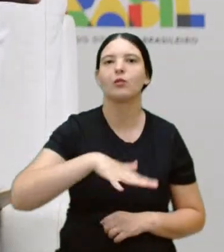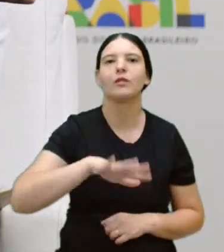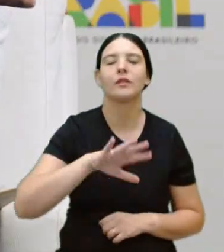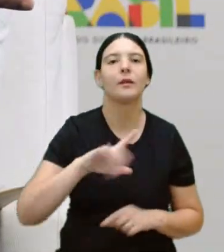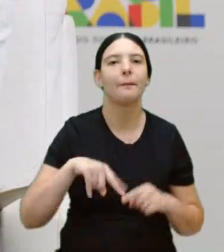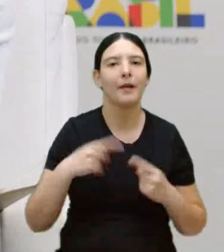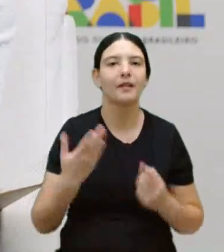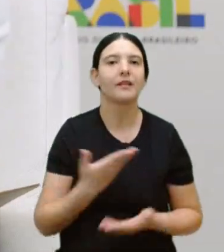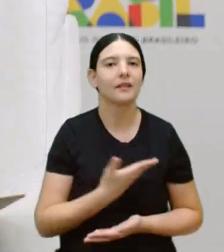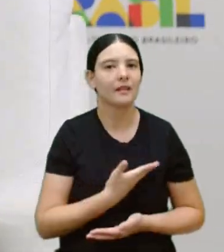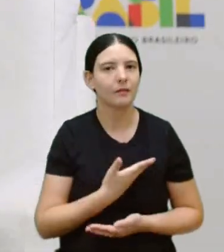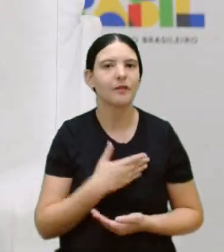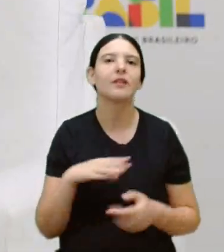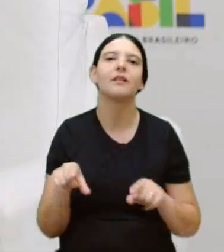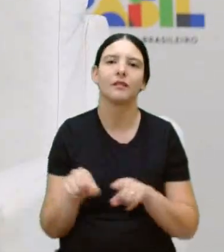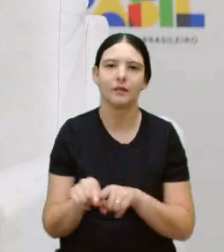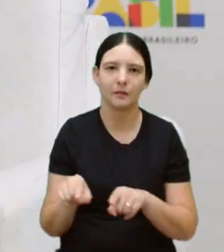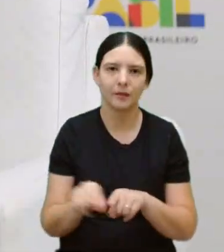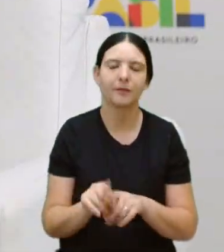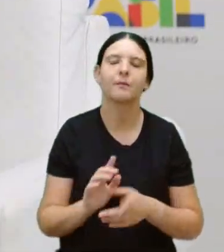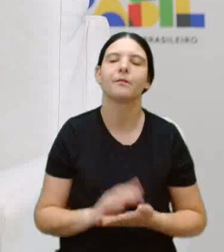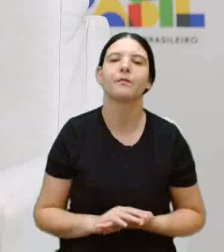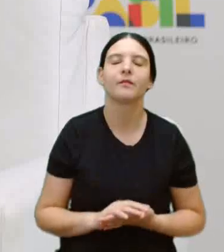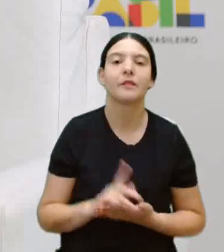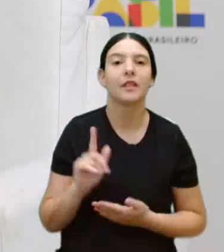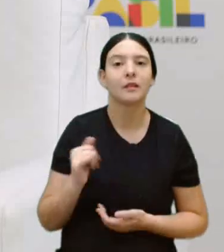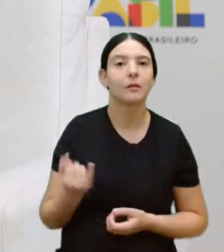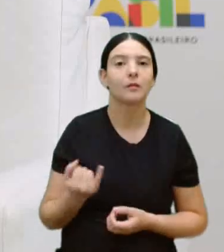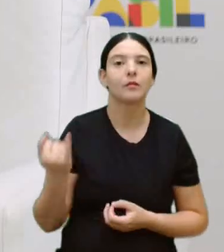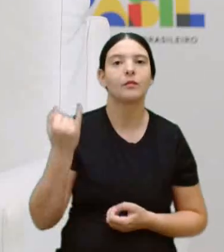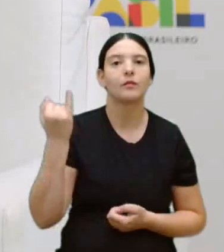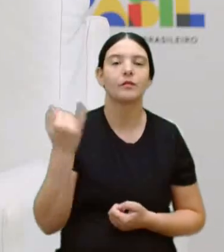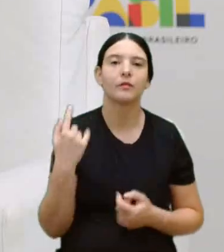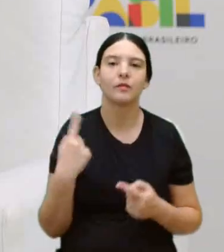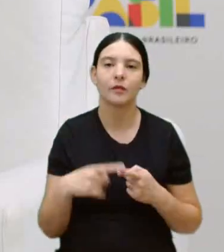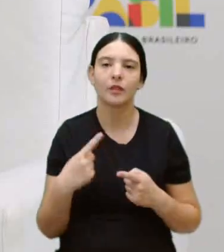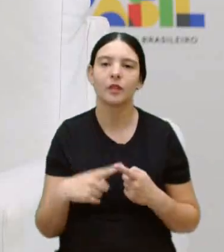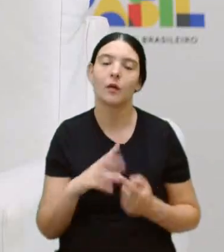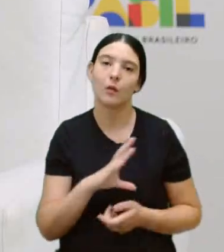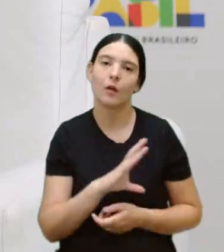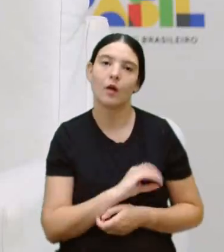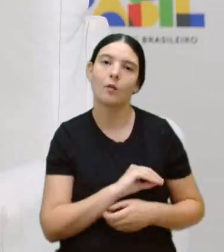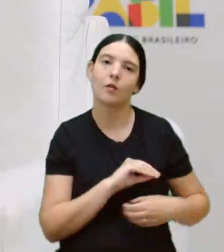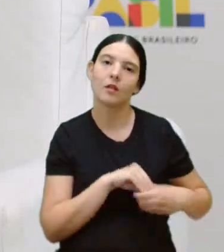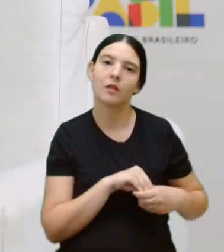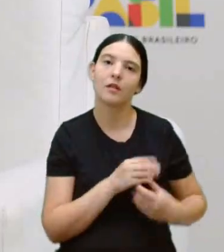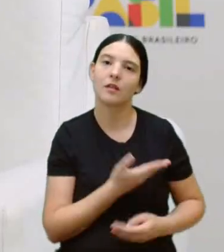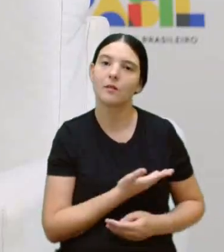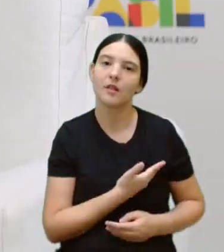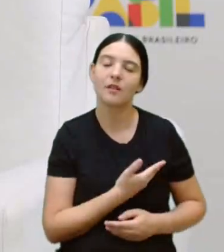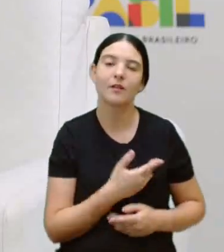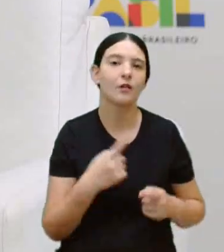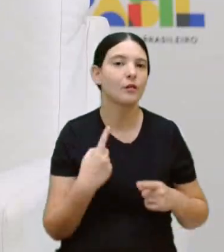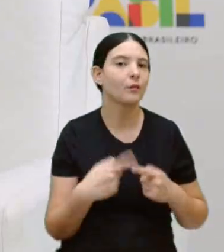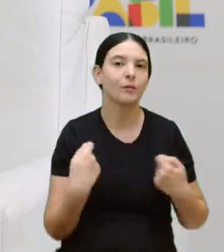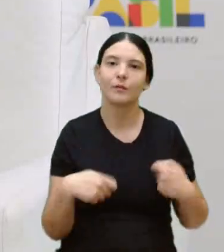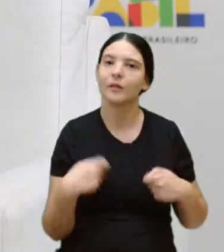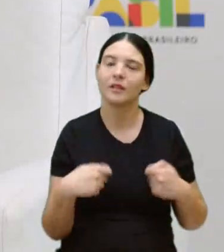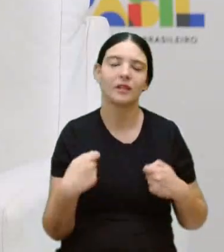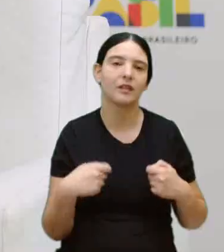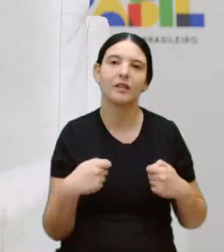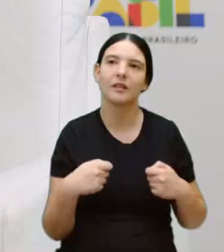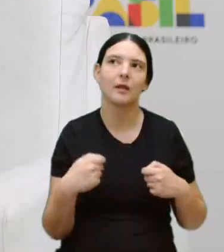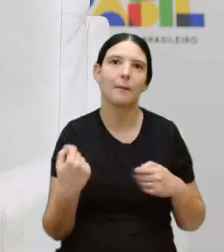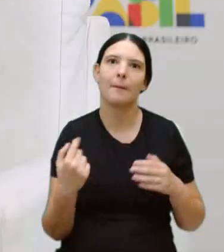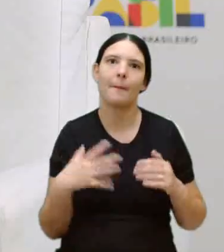amizade também. E é importante ser dito isso. Né? O amor está na amizade, porque eles não precisam ter patrimônio,